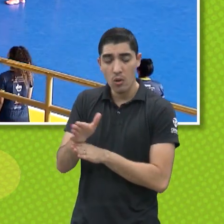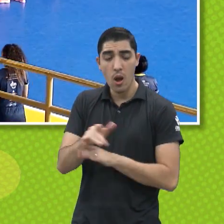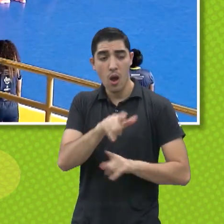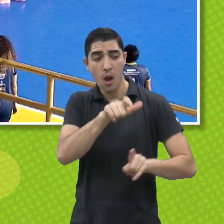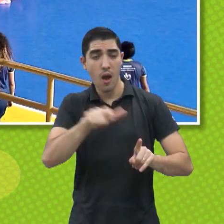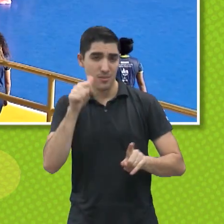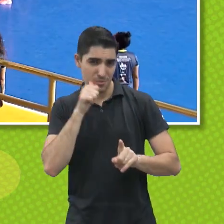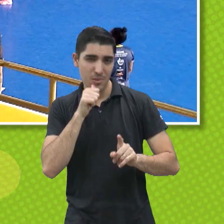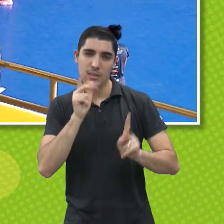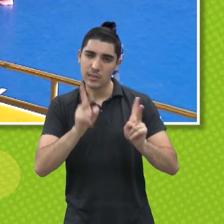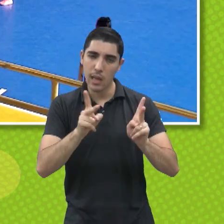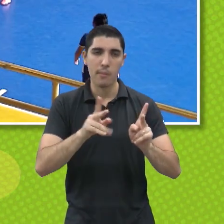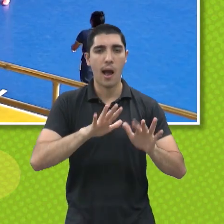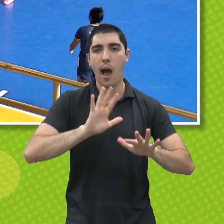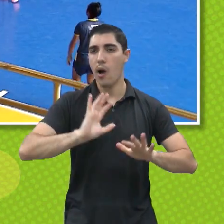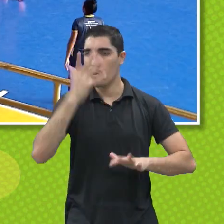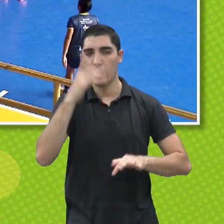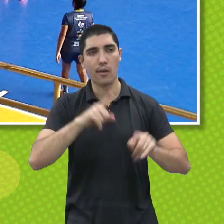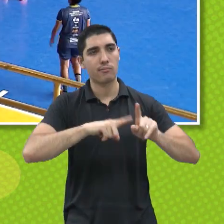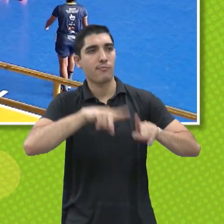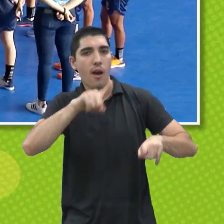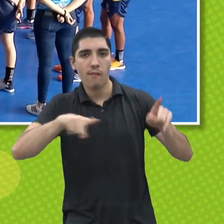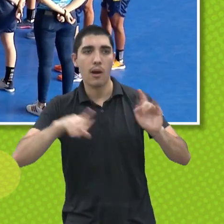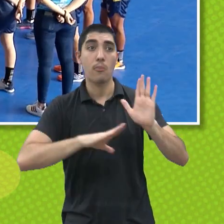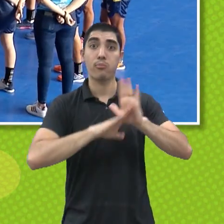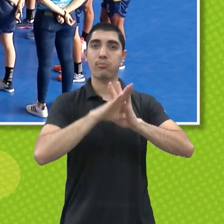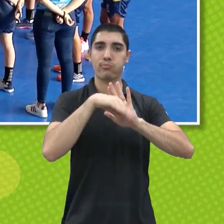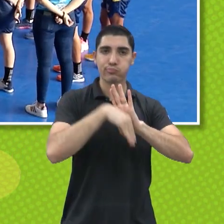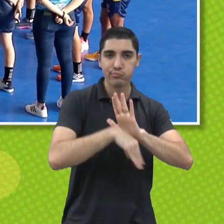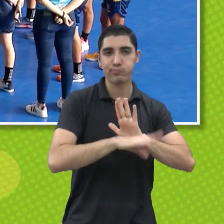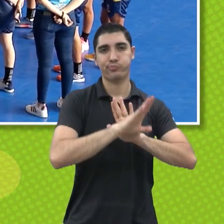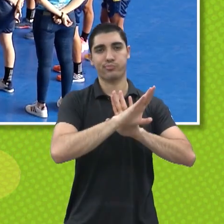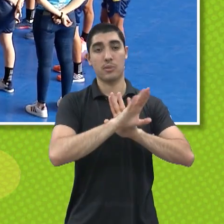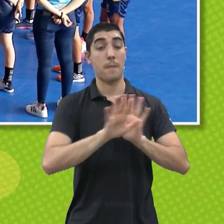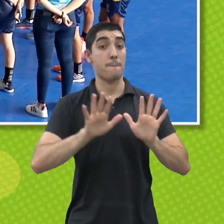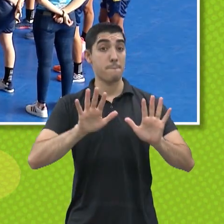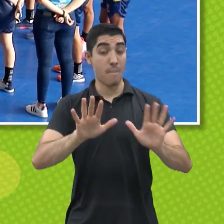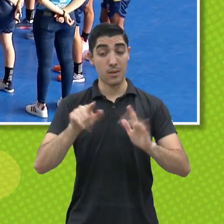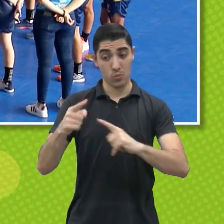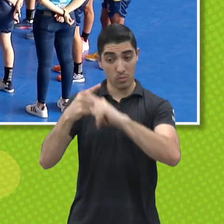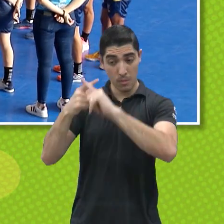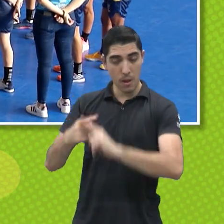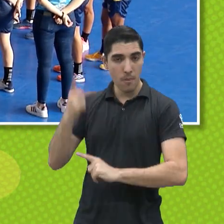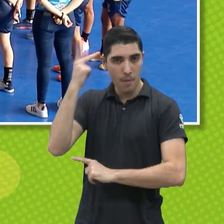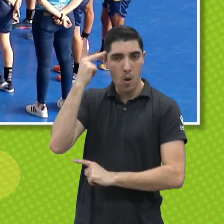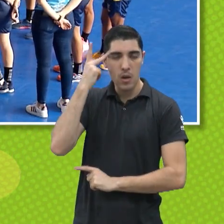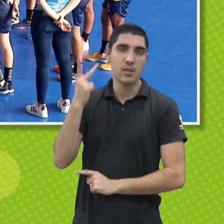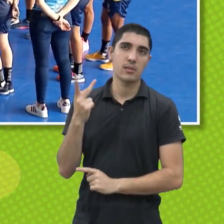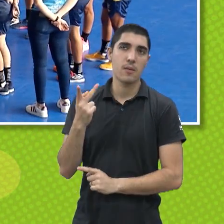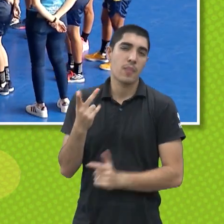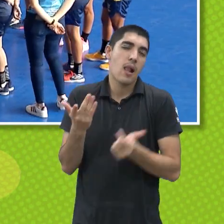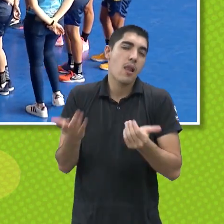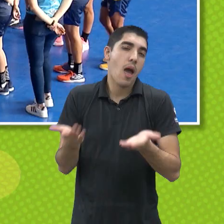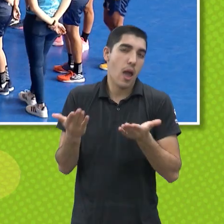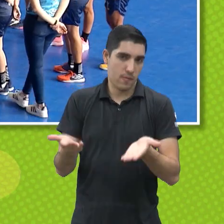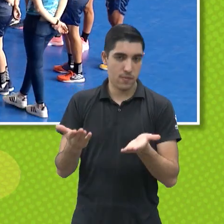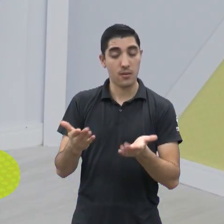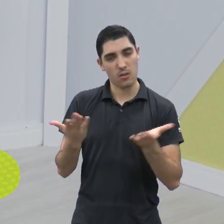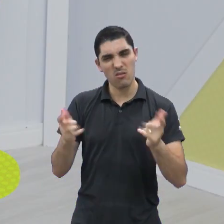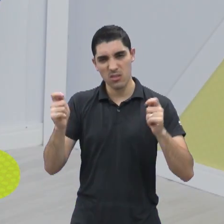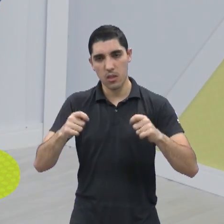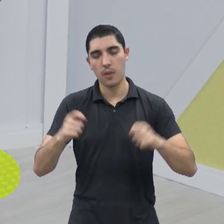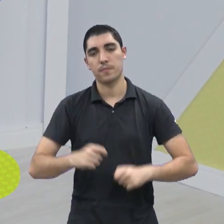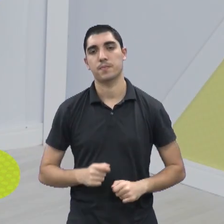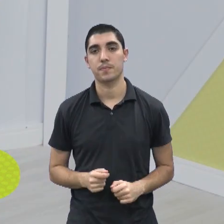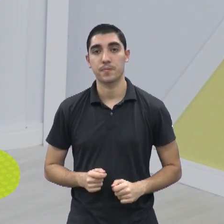nas competições, na Liga Nacional também acontece isso, mas o Paulista é um pouco mais regular, né? Então vai chocar de frente aí com o Taboão.